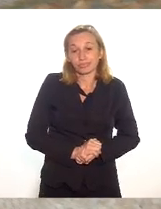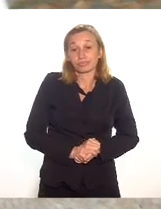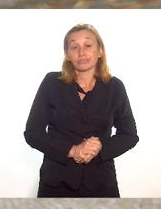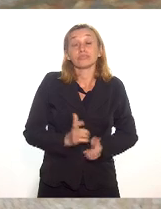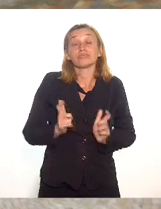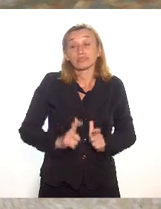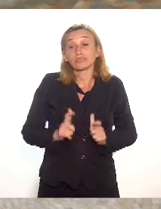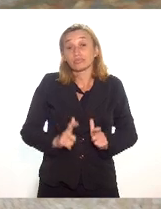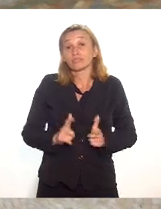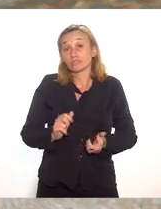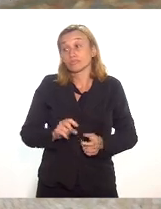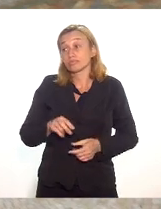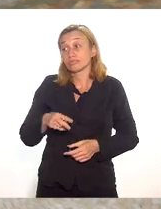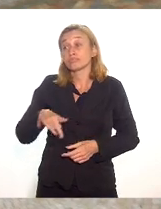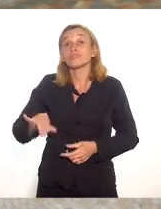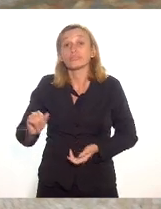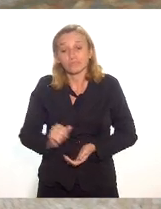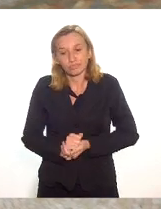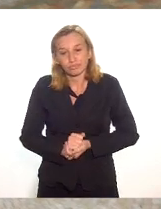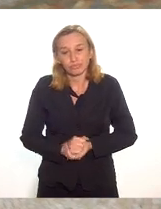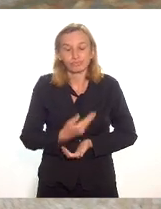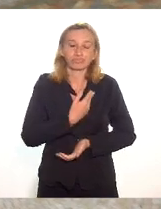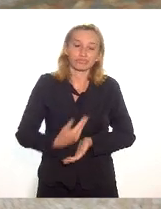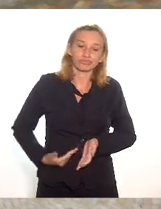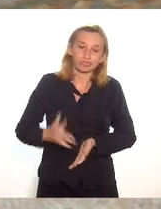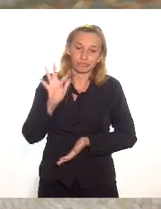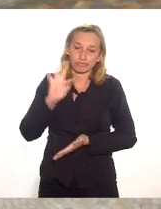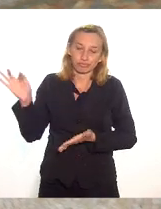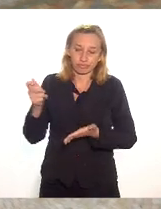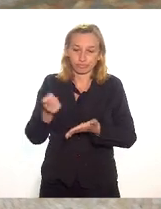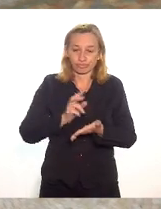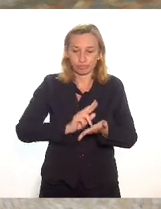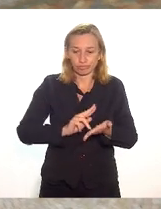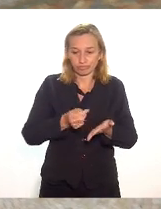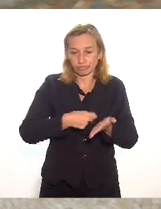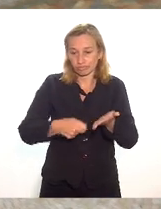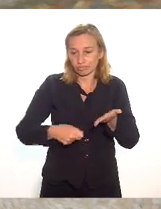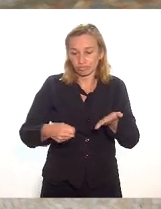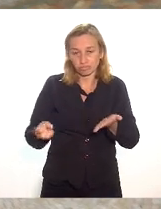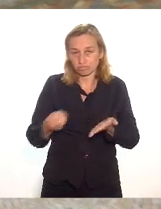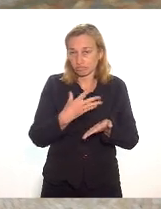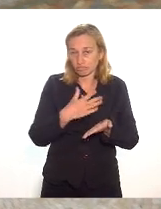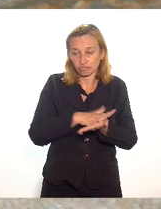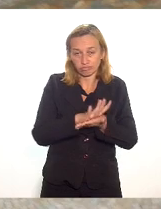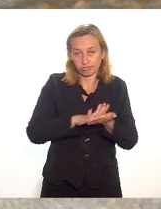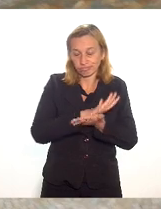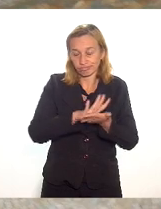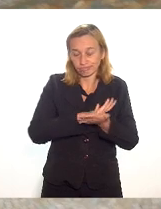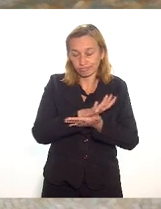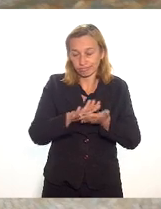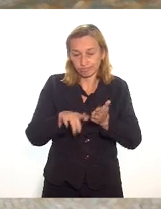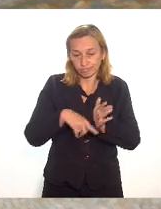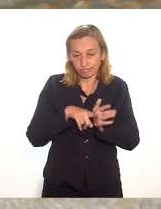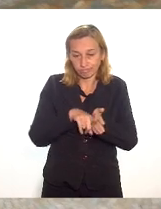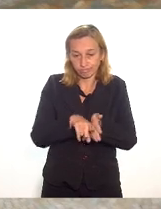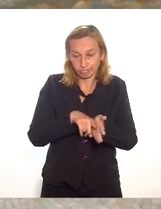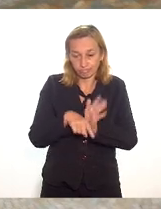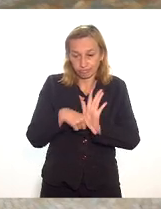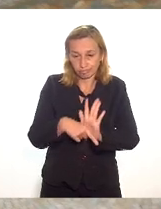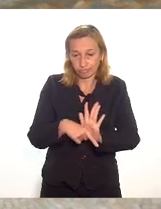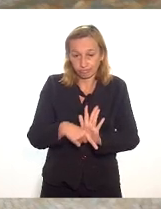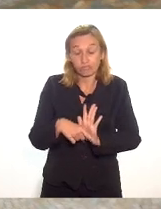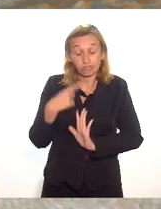Aonde ia parar? E o governo federal não assinava o novo regime. Vi